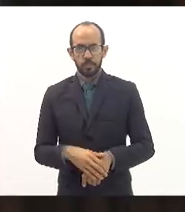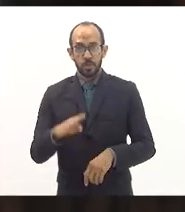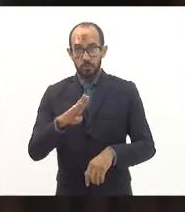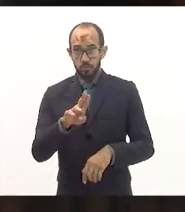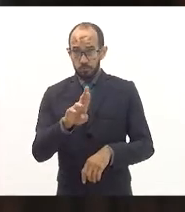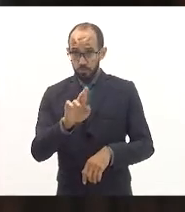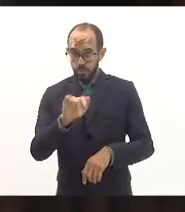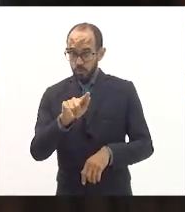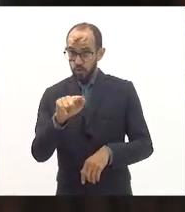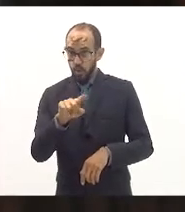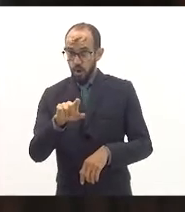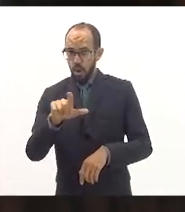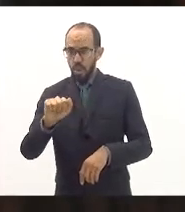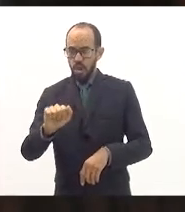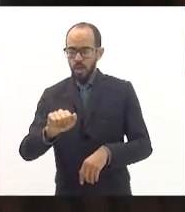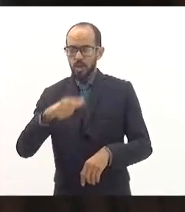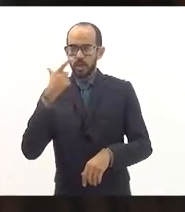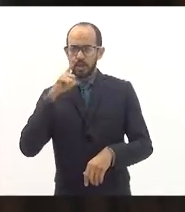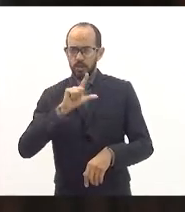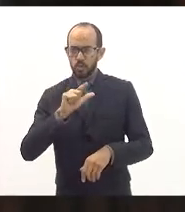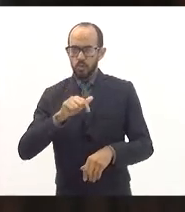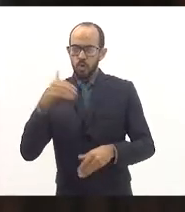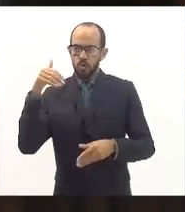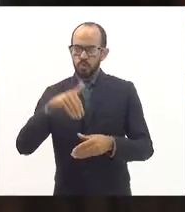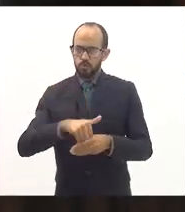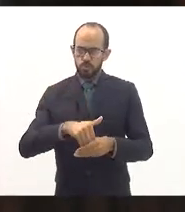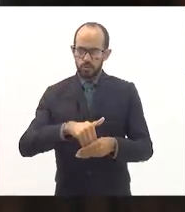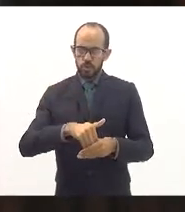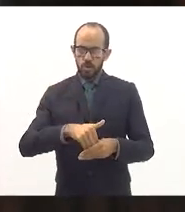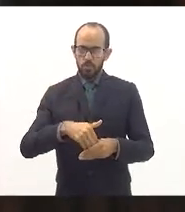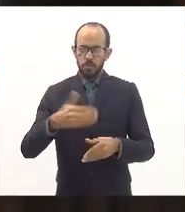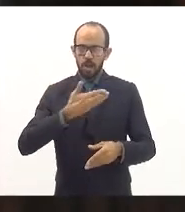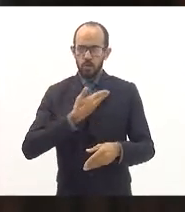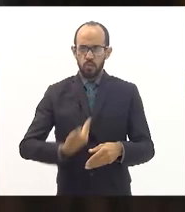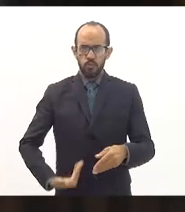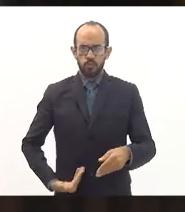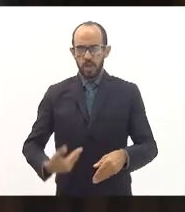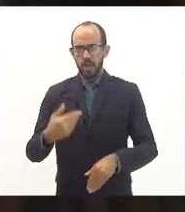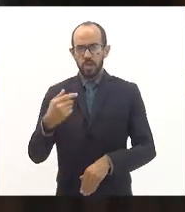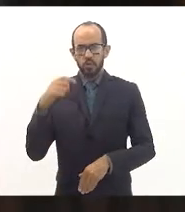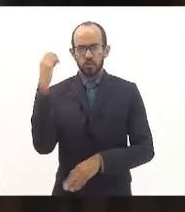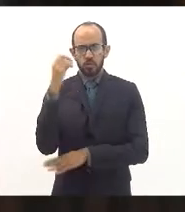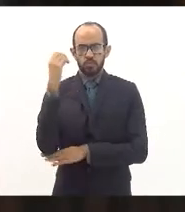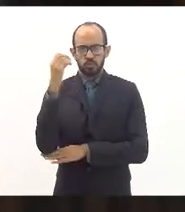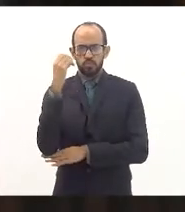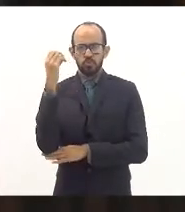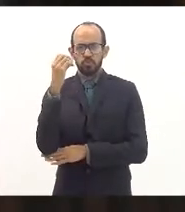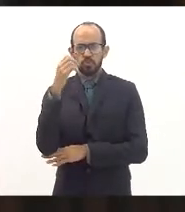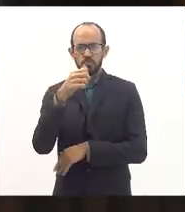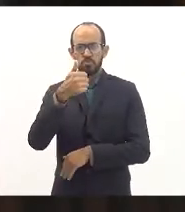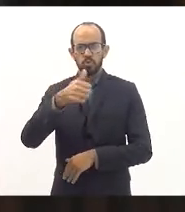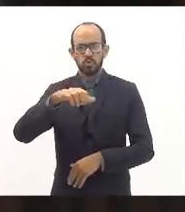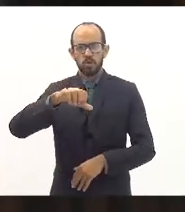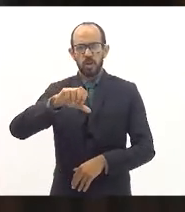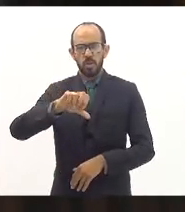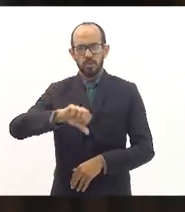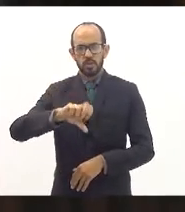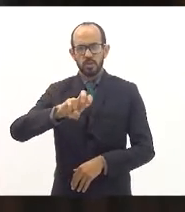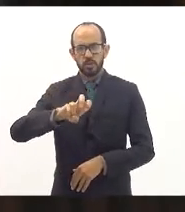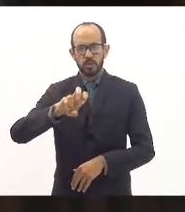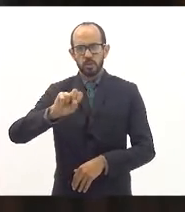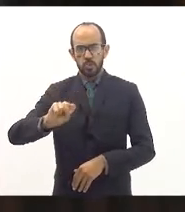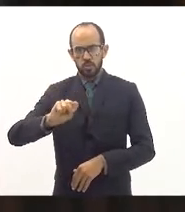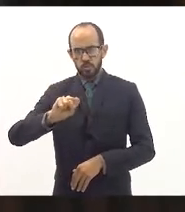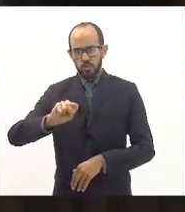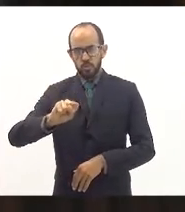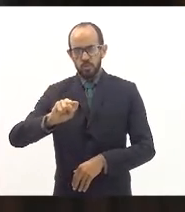Brizola ganhou a eleição para o governo gaúcho em 1958 e durante a sua gestão